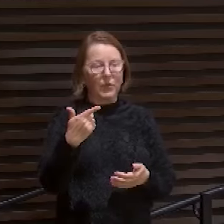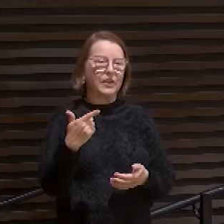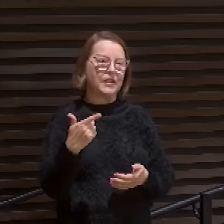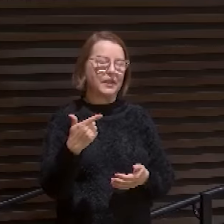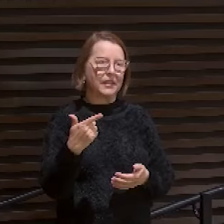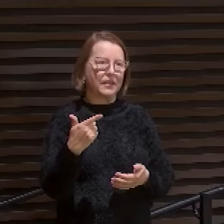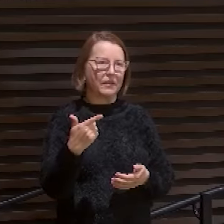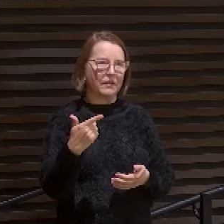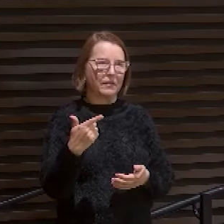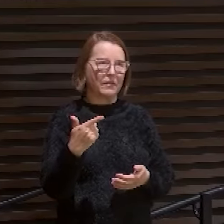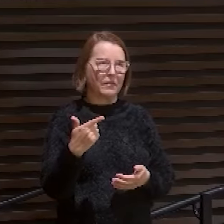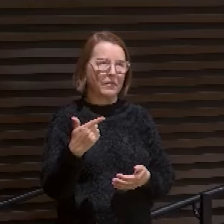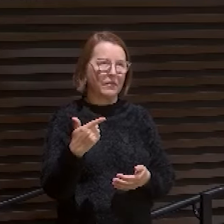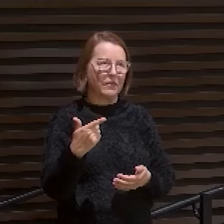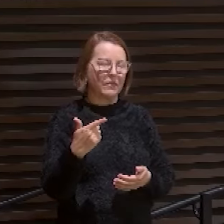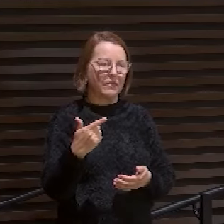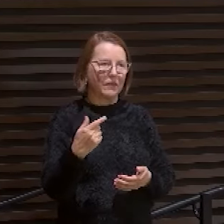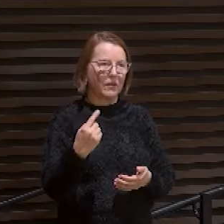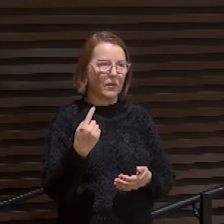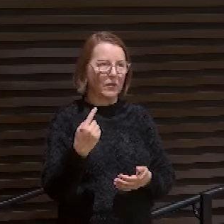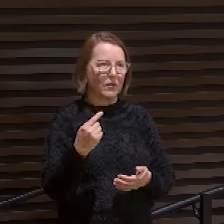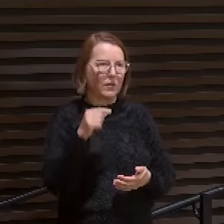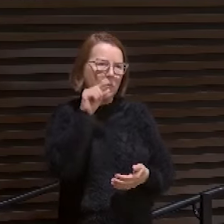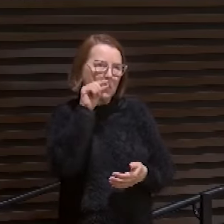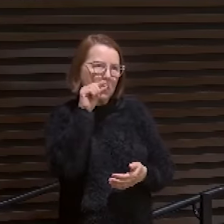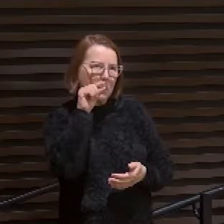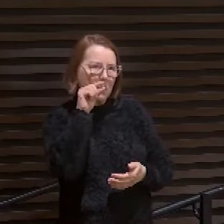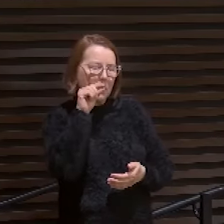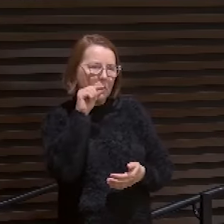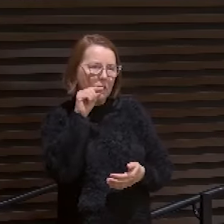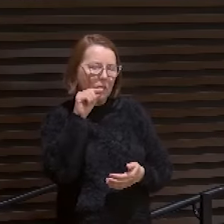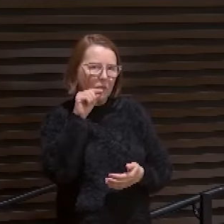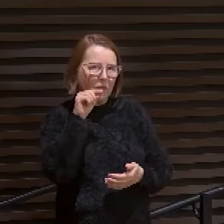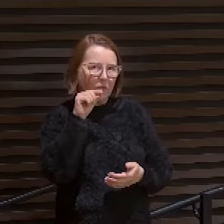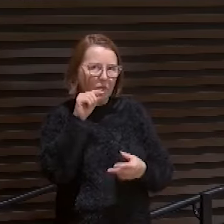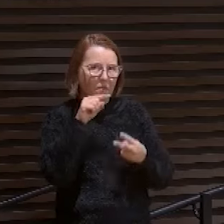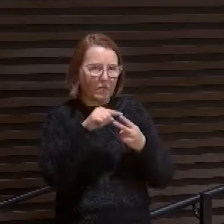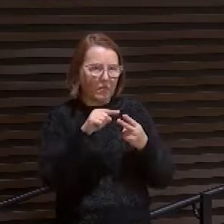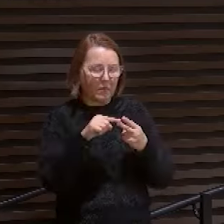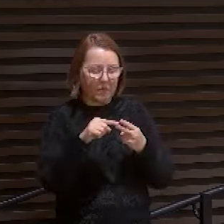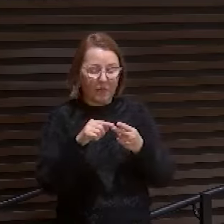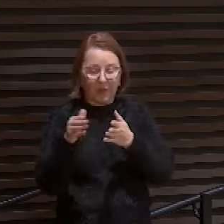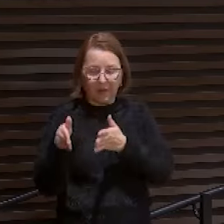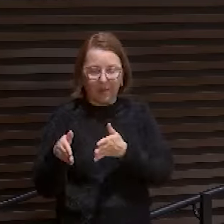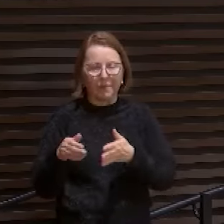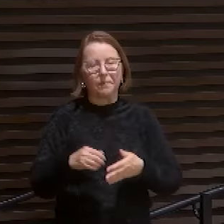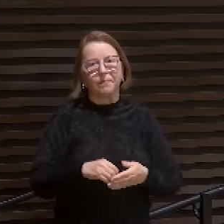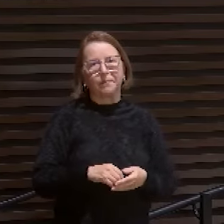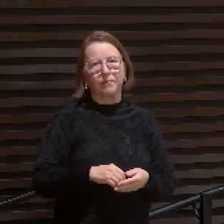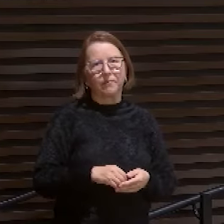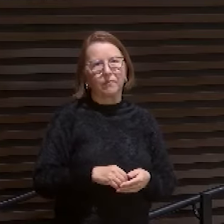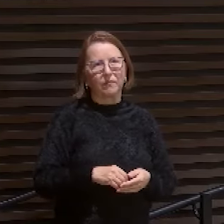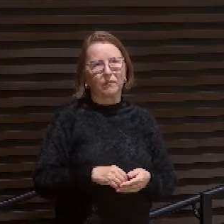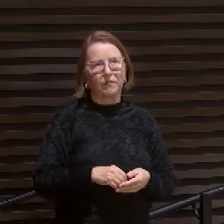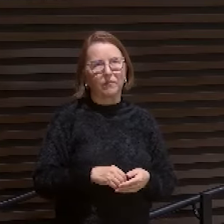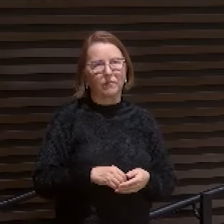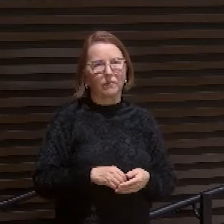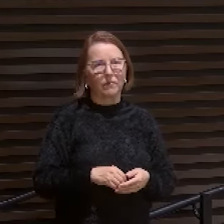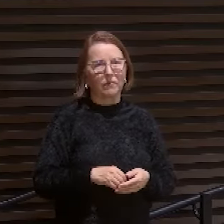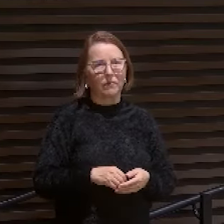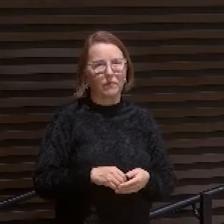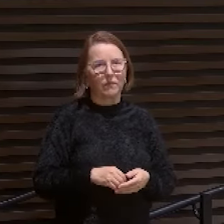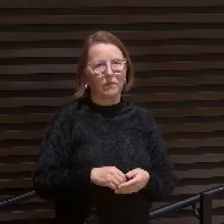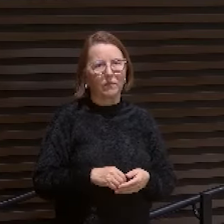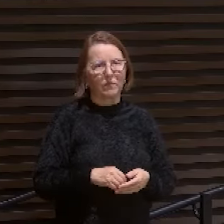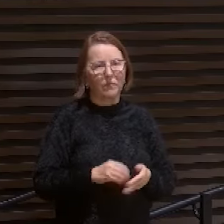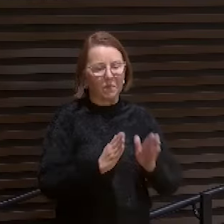colocados, cada uma rolinha e a pomba, que eram pequenas, do lado. E durante todo o